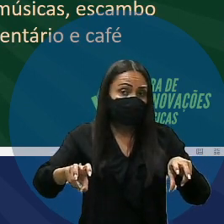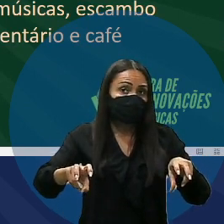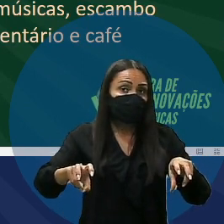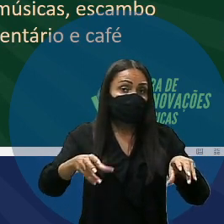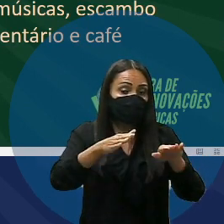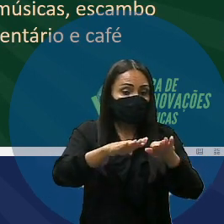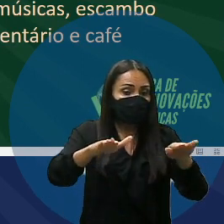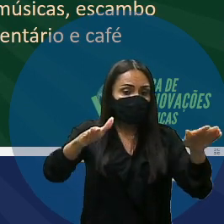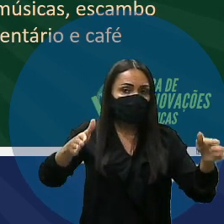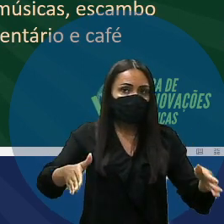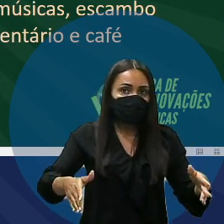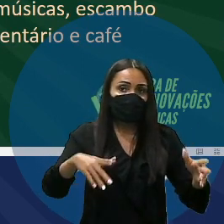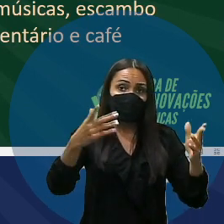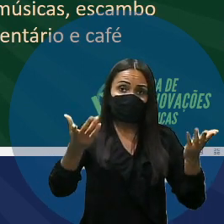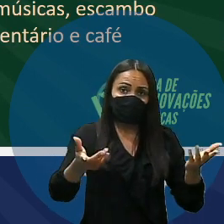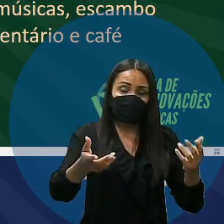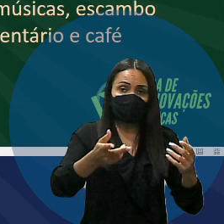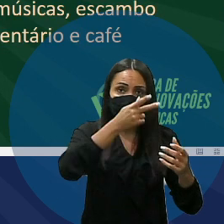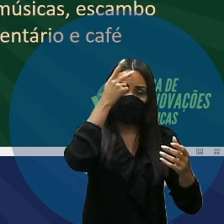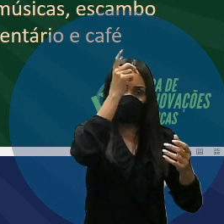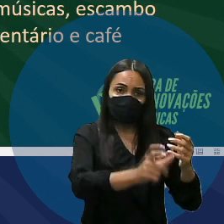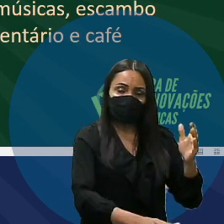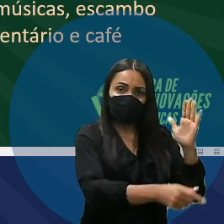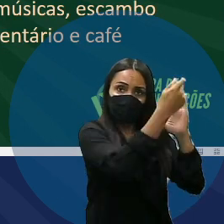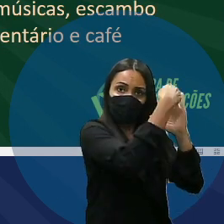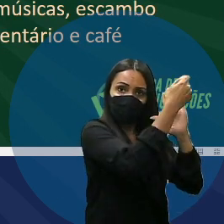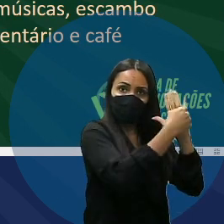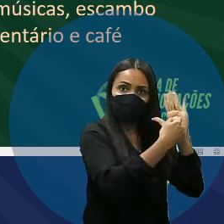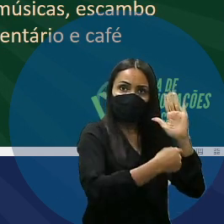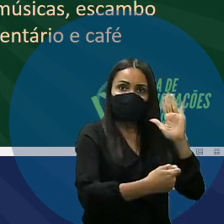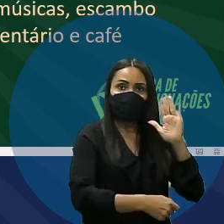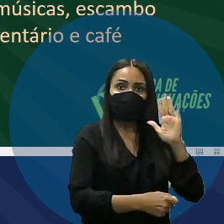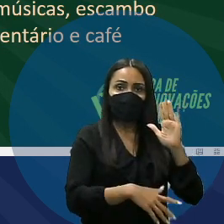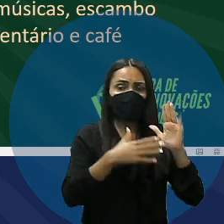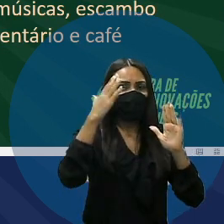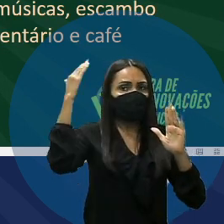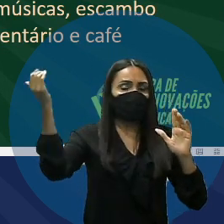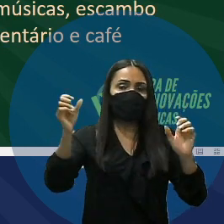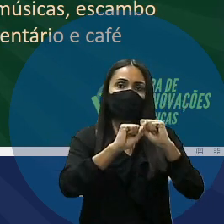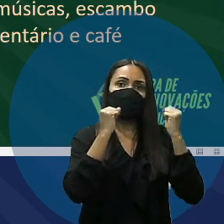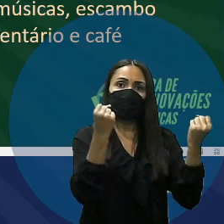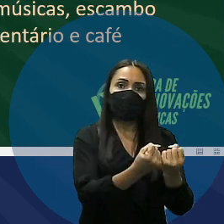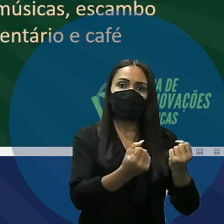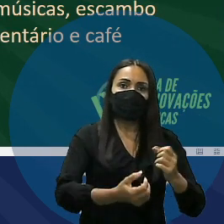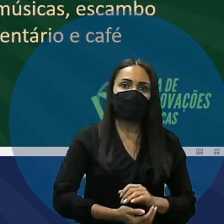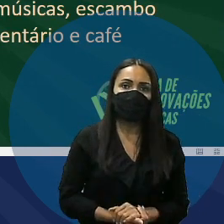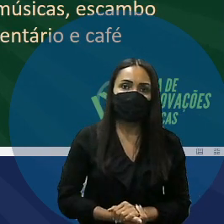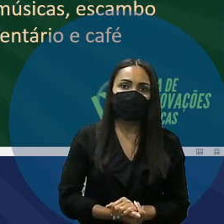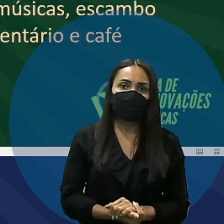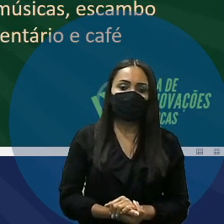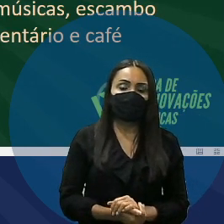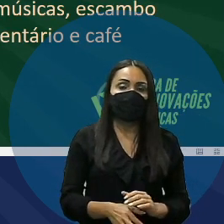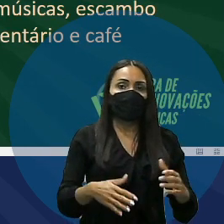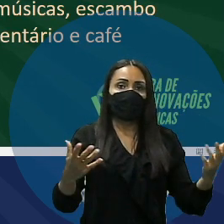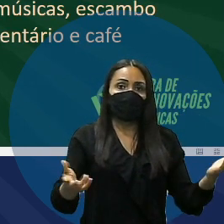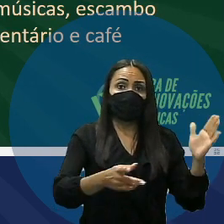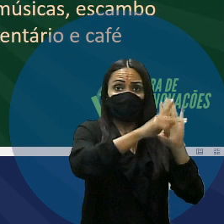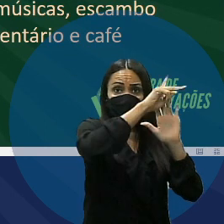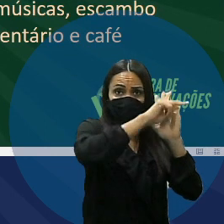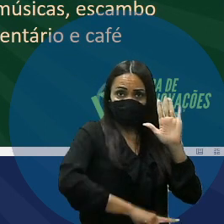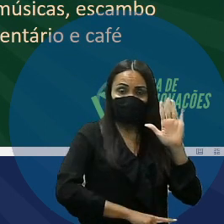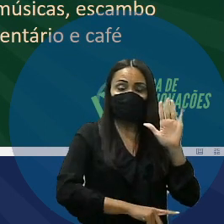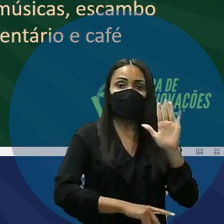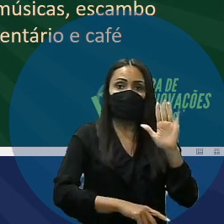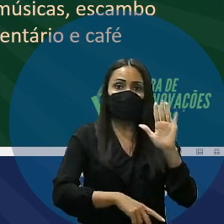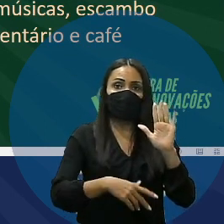estão escritores já consagrados aí da nossa sociedade. Então, esse projeto, como eu falei no início, ele surge